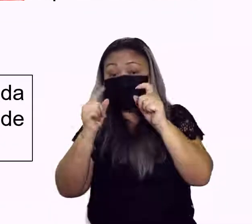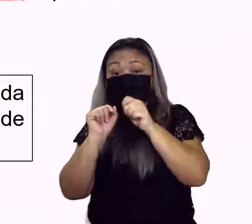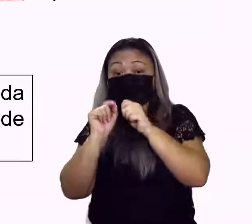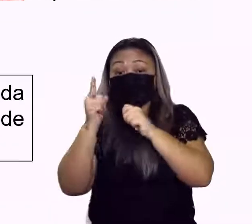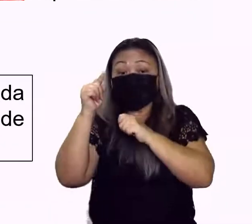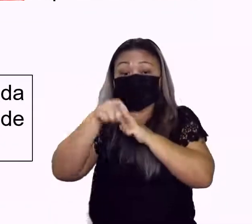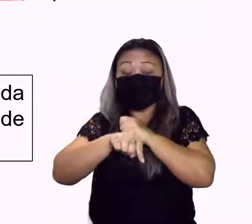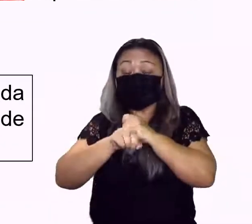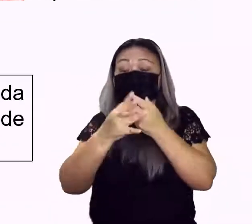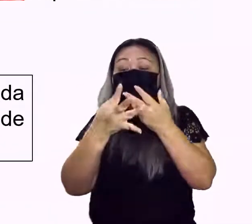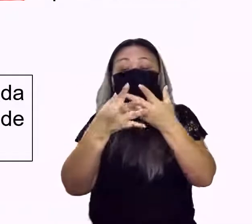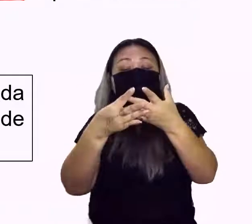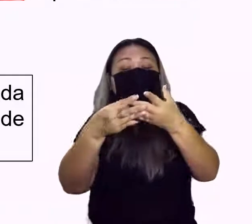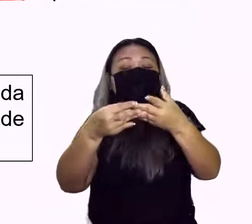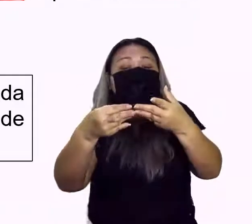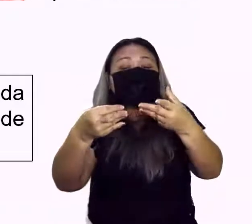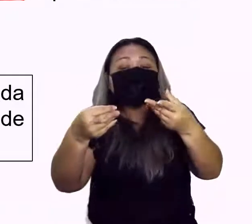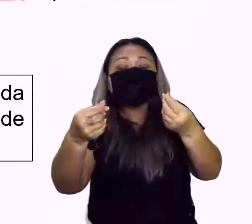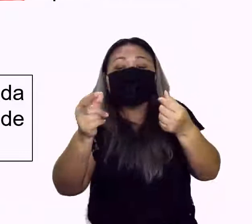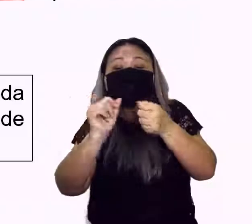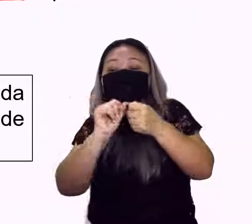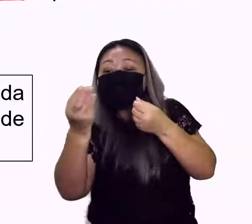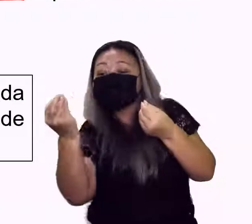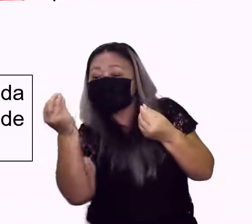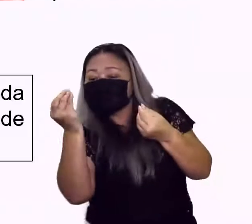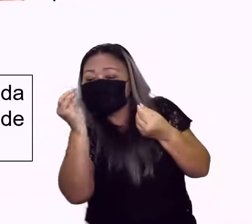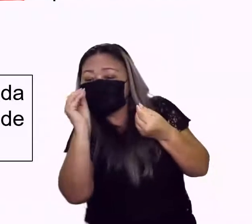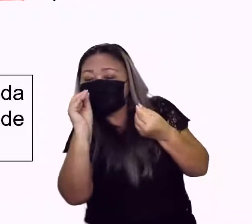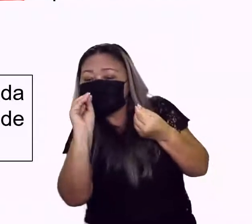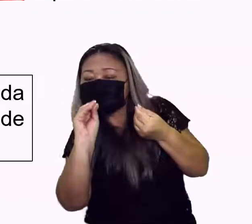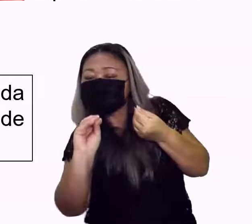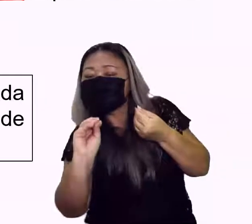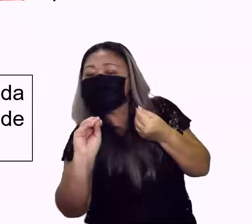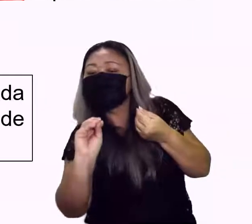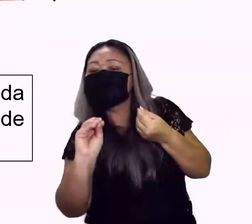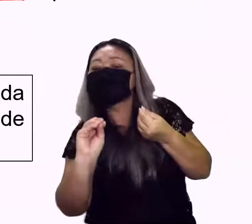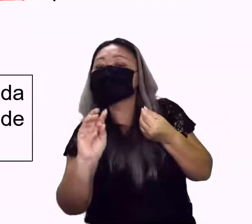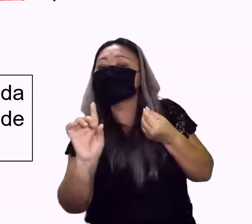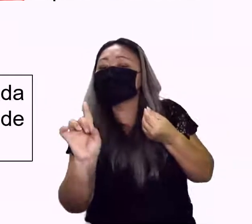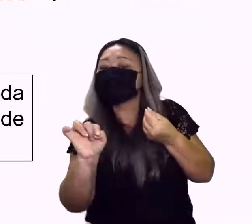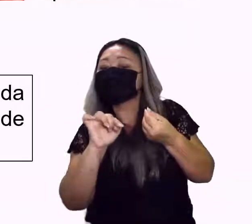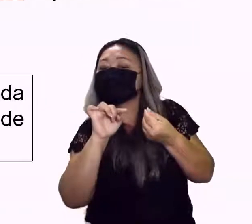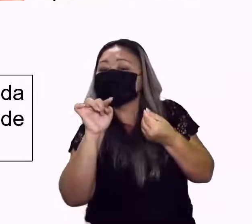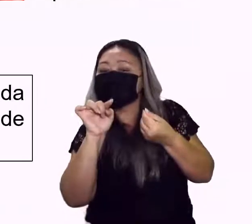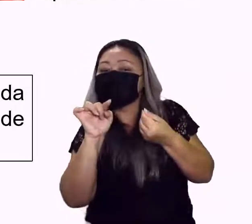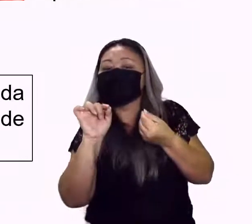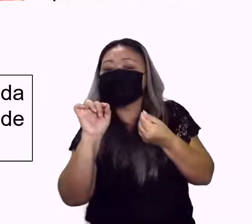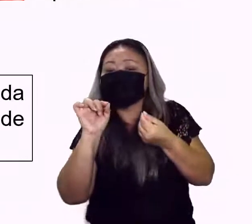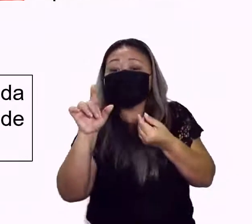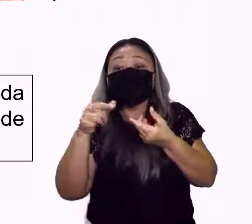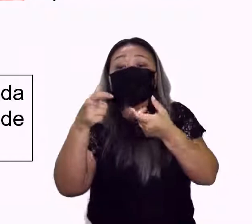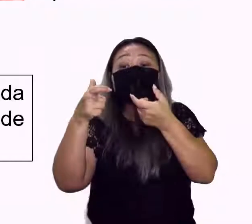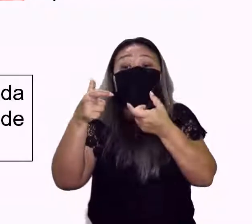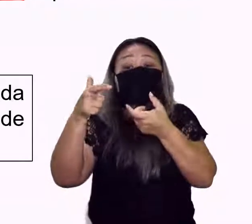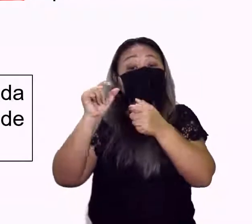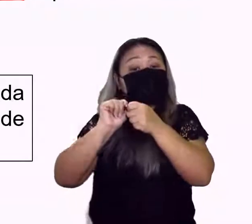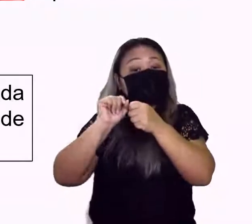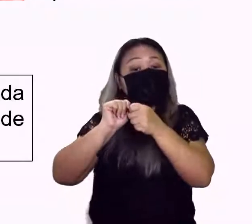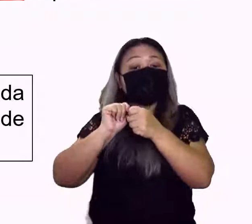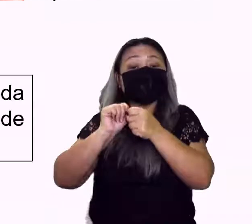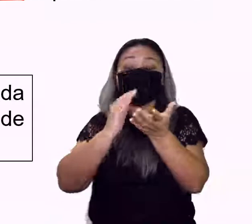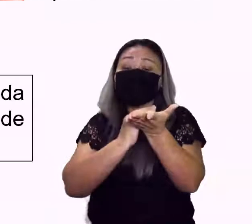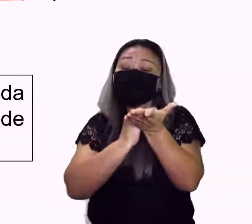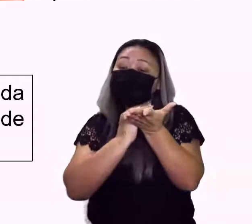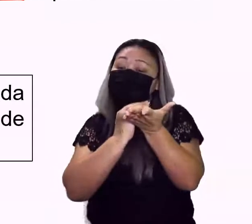inferência. Aqui se localiza a origem existencial da filosofia, tá? Então, alimentando a imaginação do ser